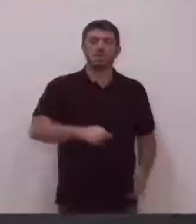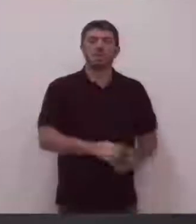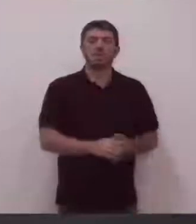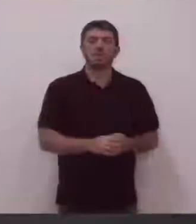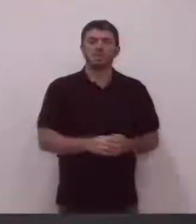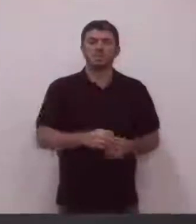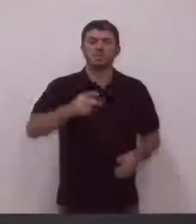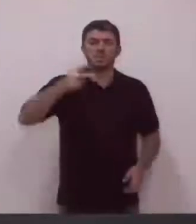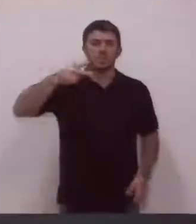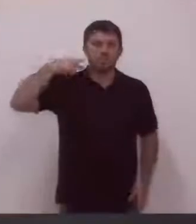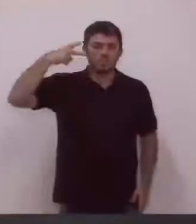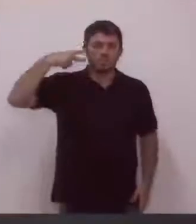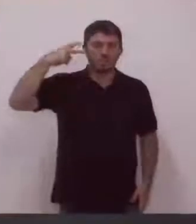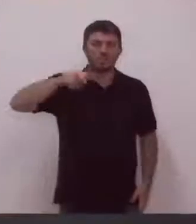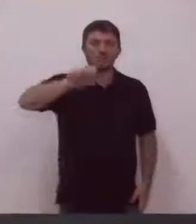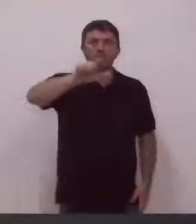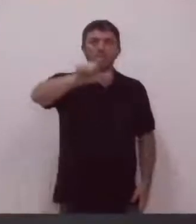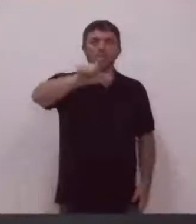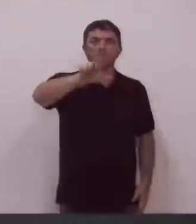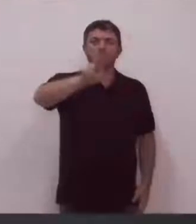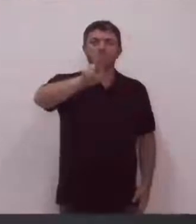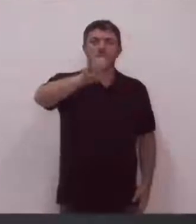Vereador Luiz Carlos Páfaro.